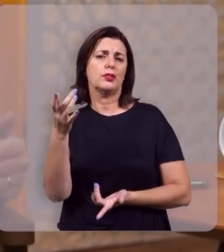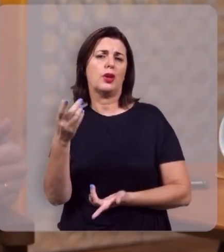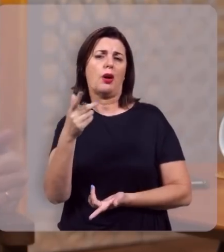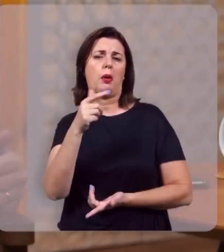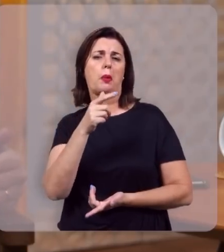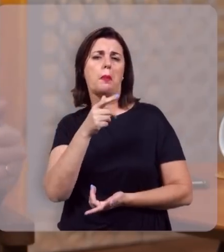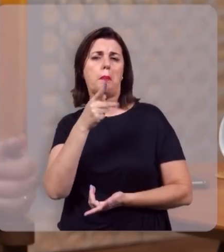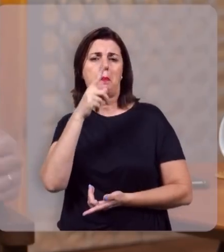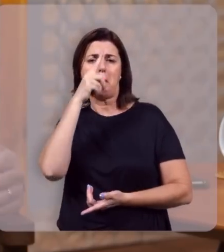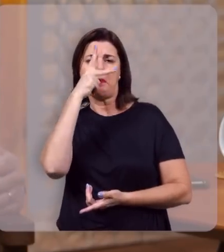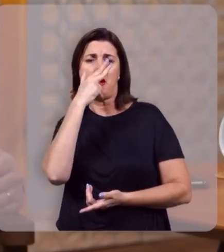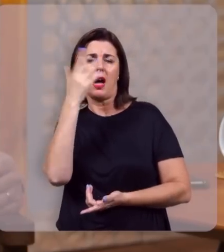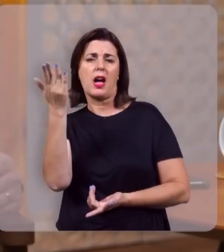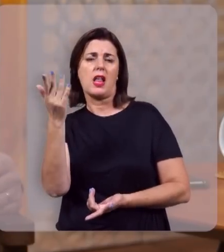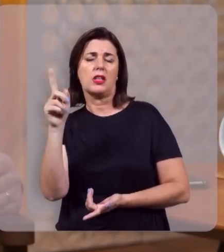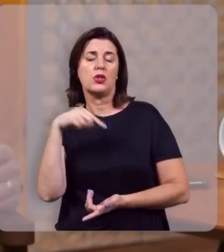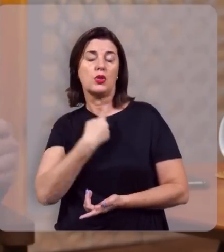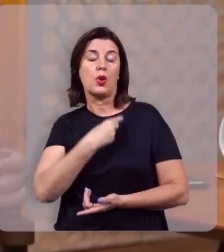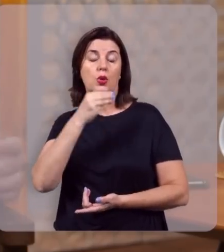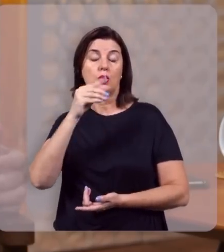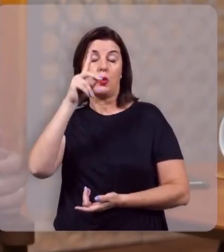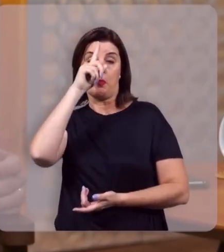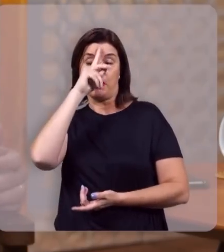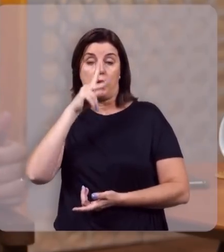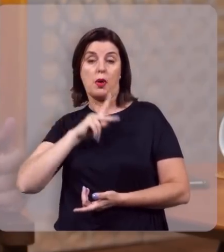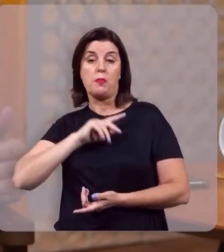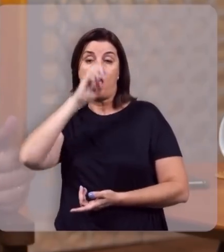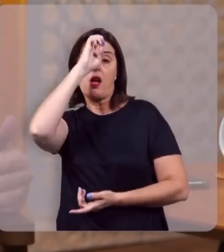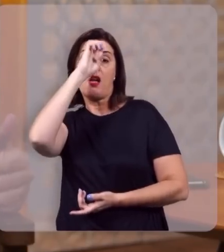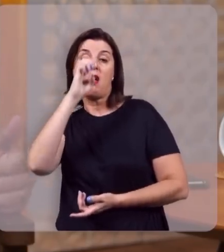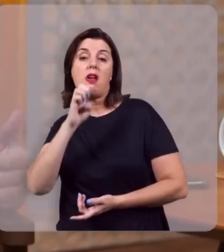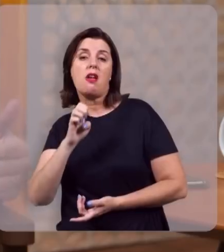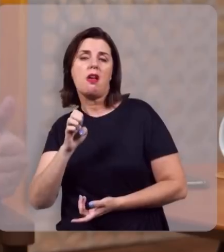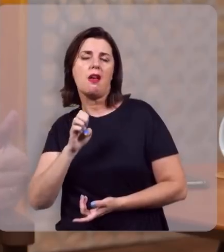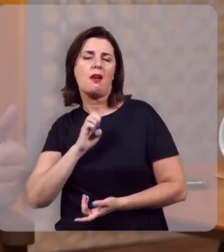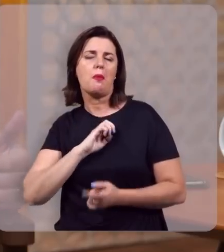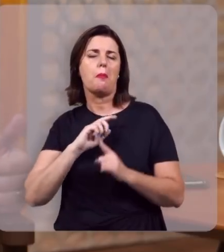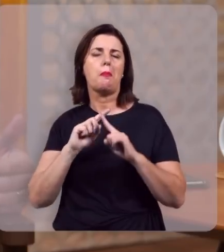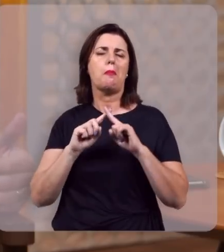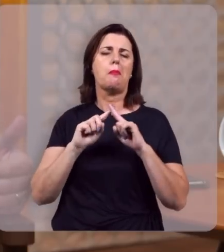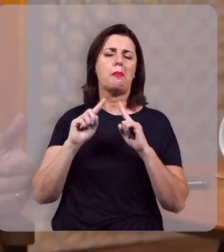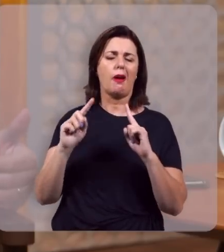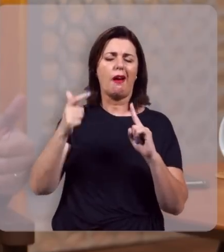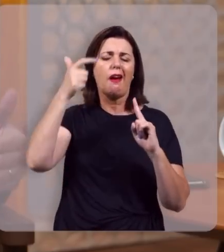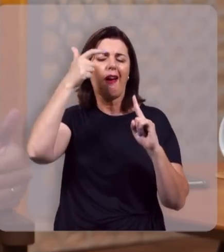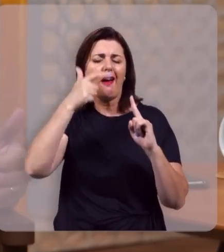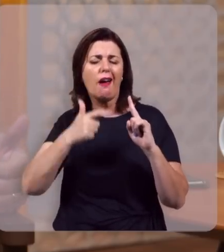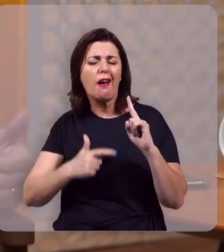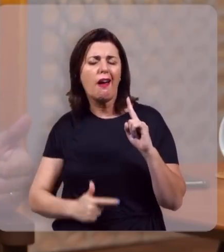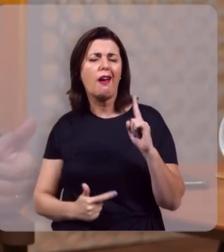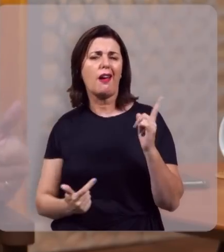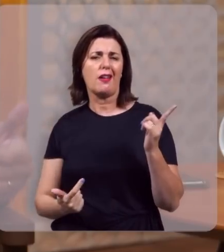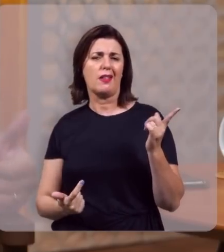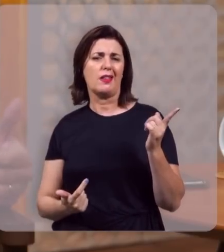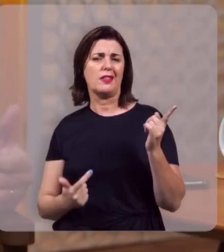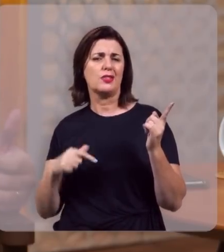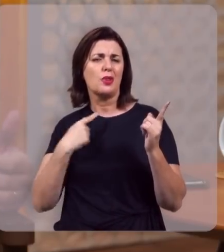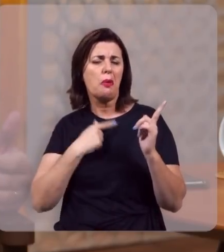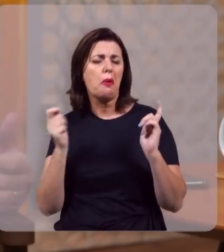uma extensão do nosso próprio egoísmo. Mas apesar de nós, apesar